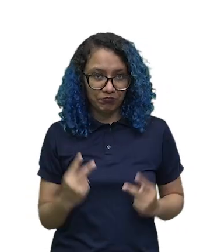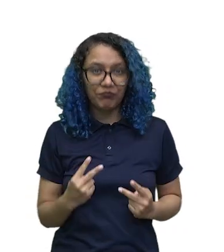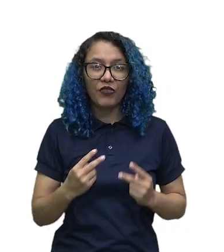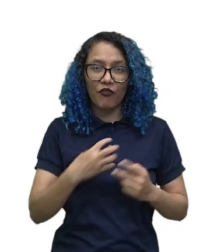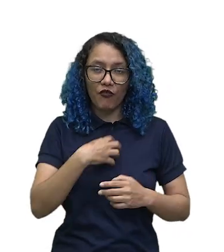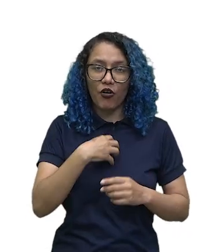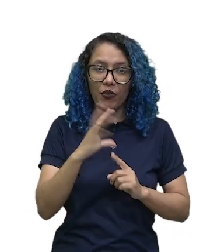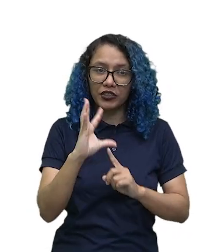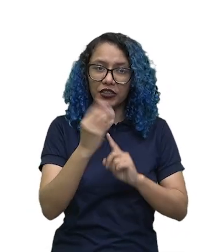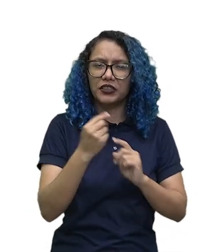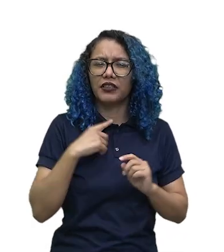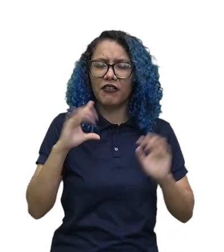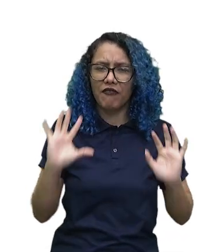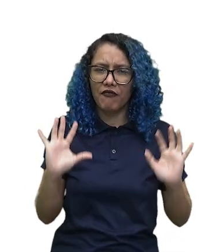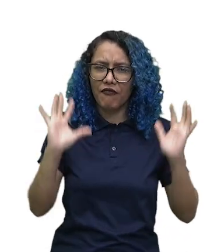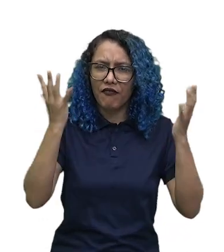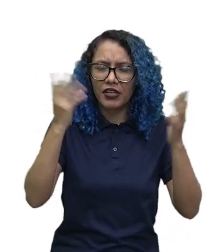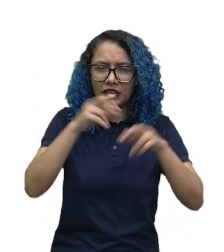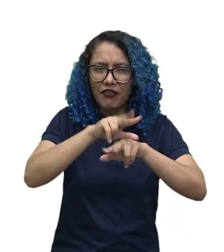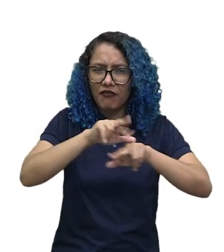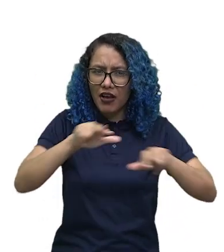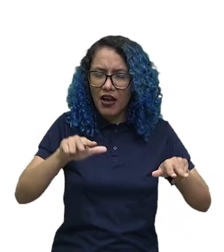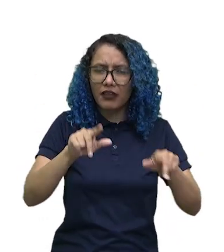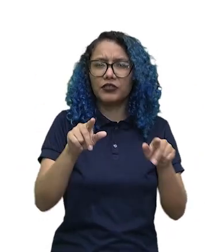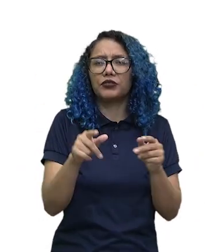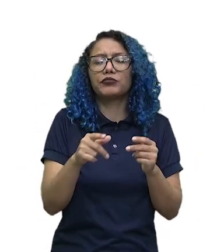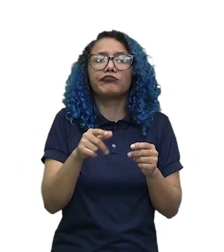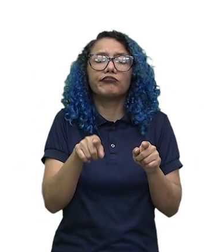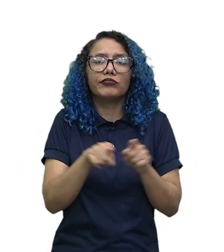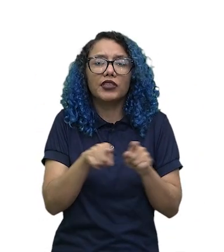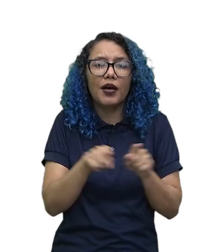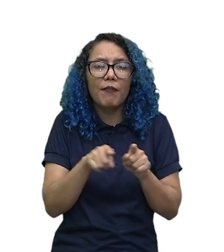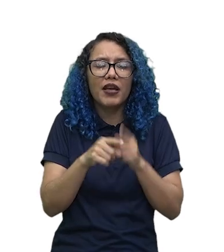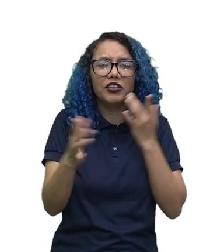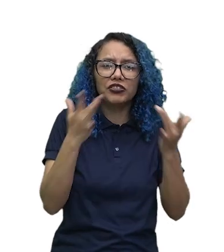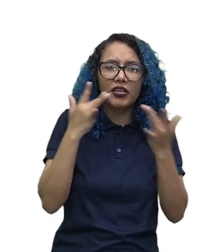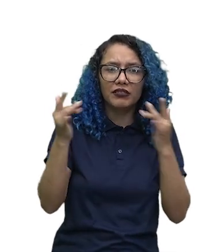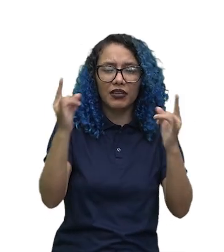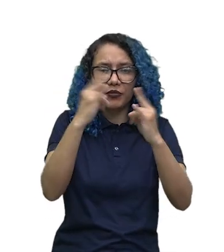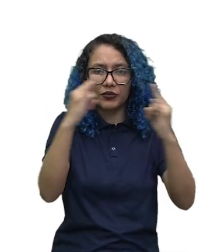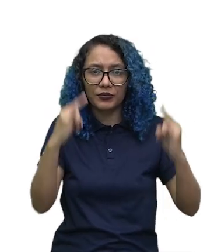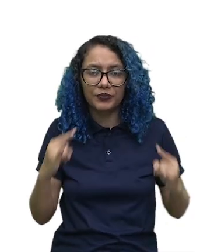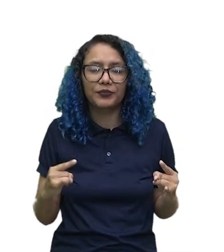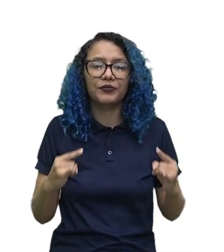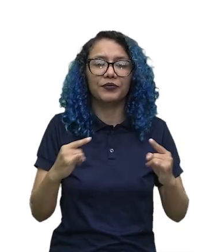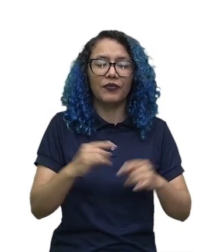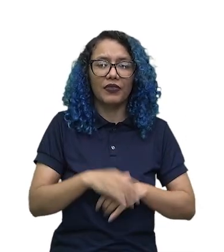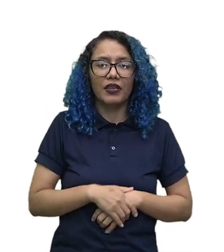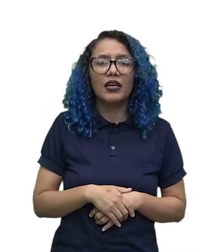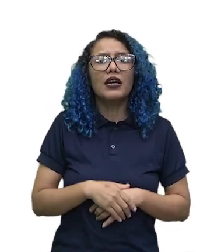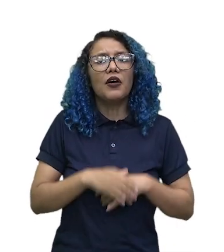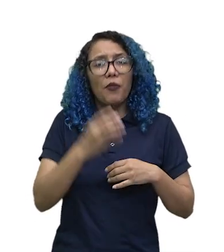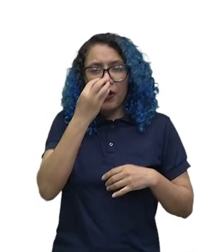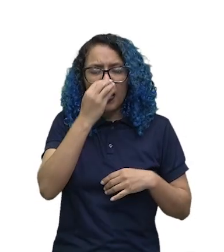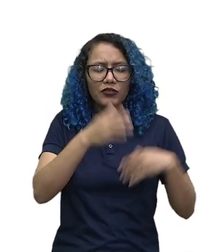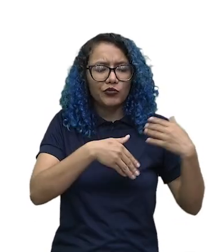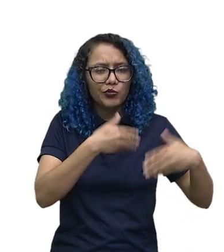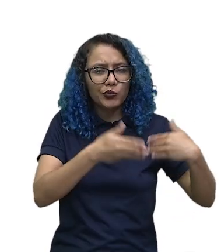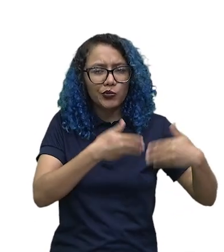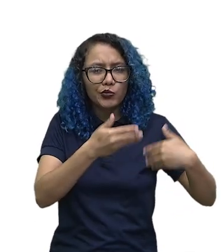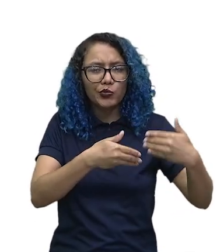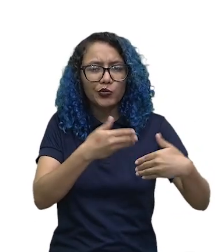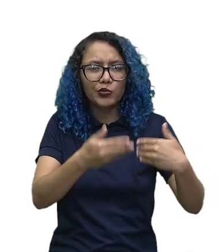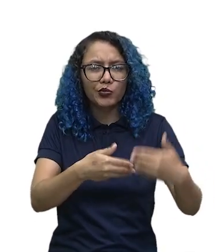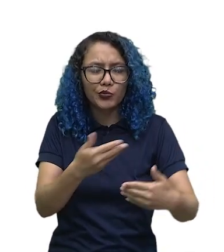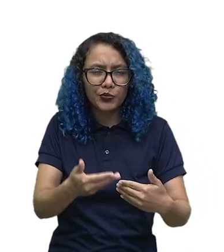humanidade. Presente em cerimônias, festas populares, teatros e circos, o palhaço evoluiu ao longo